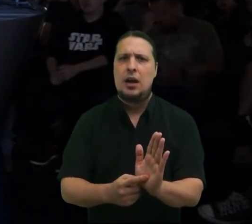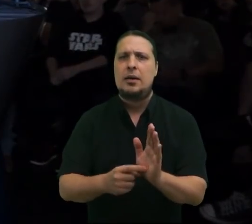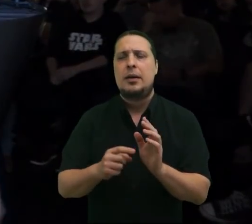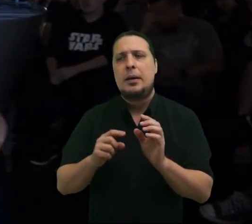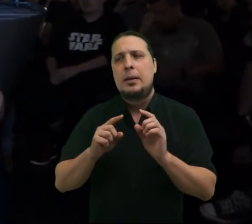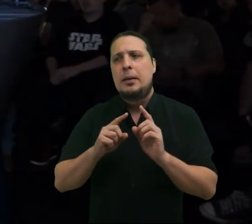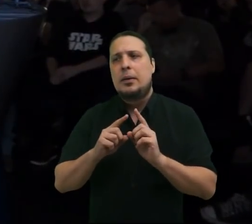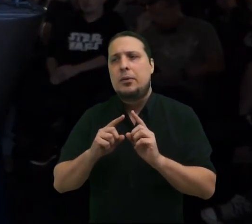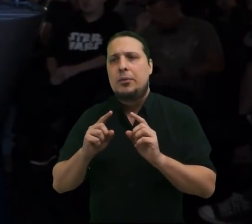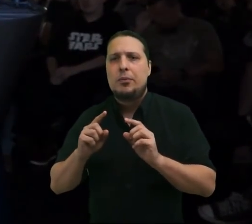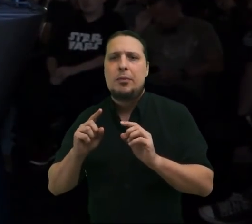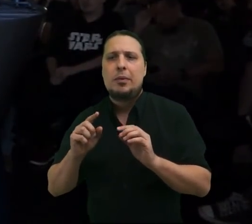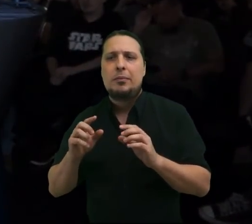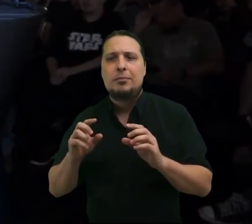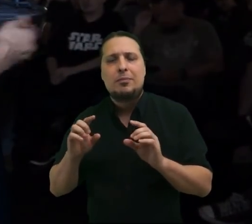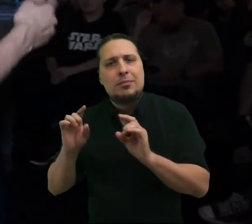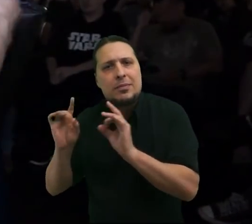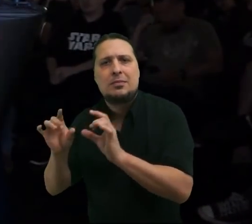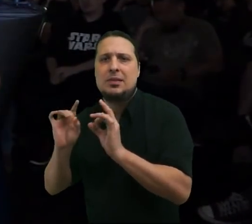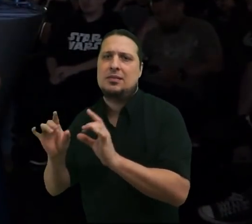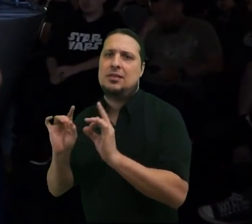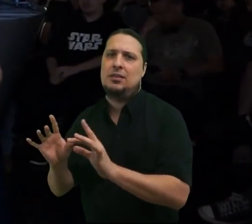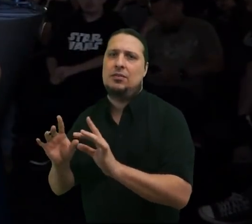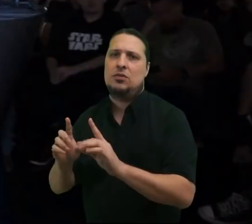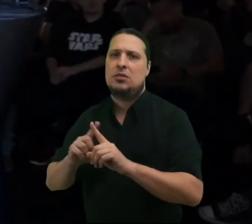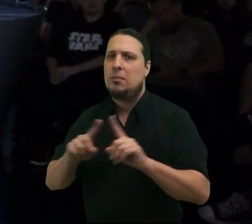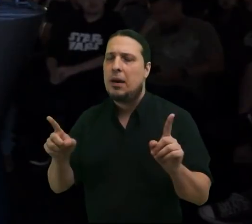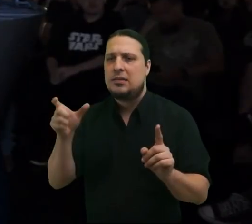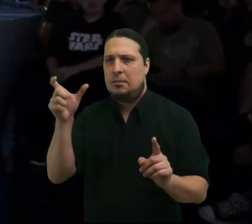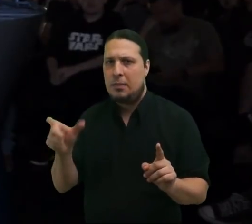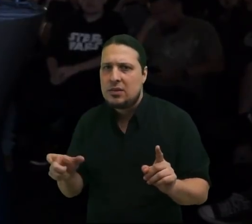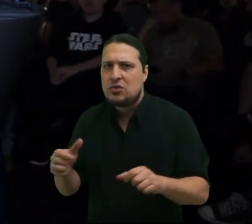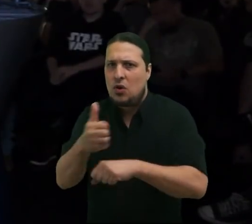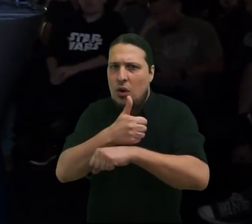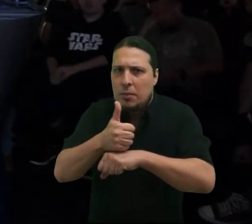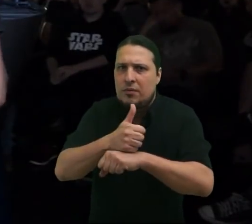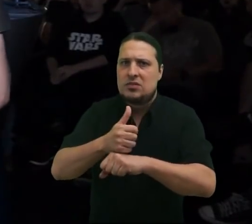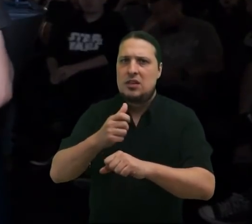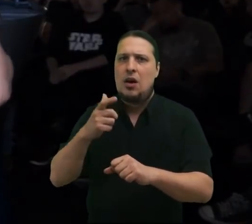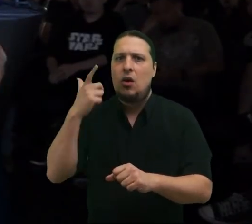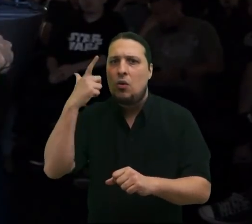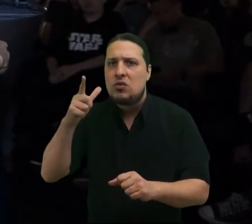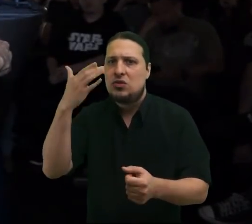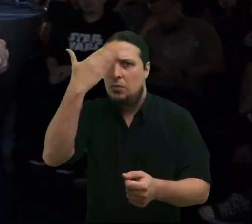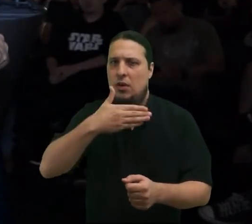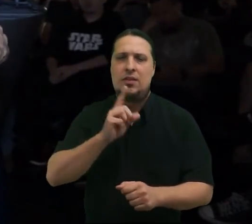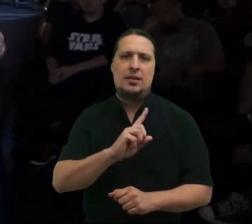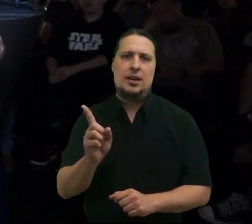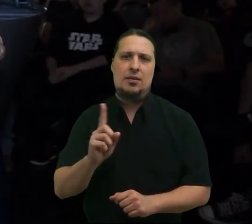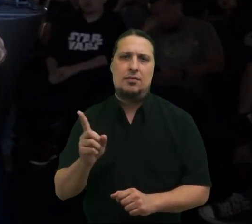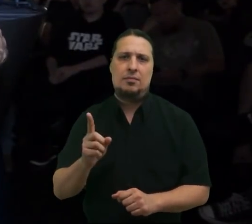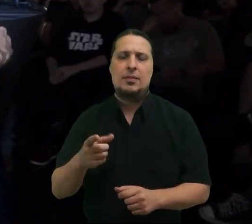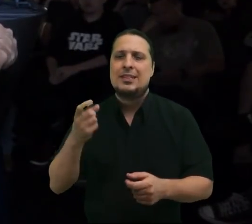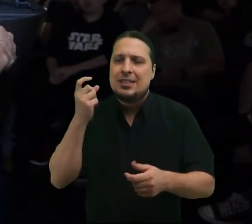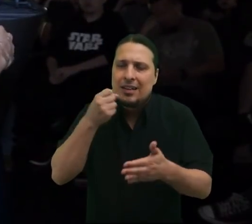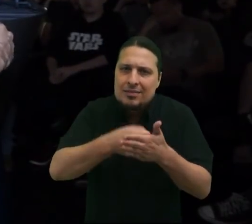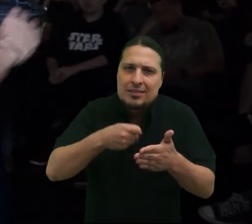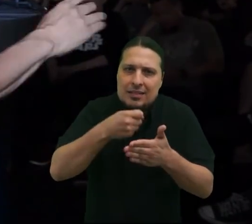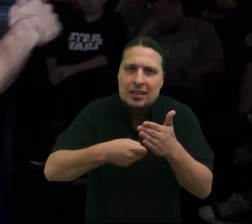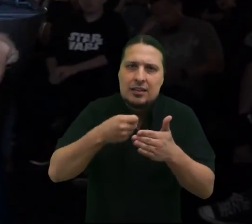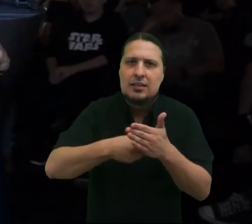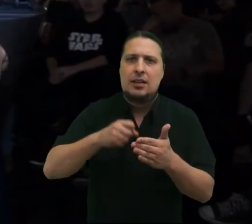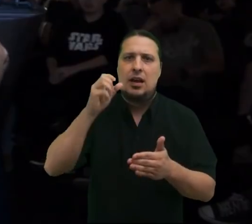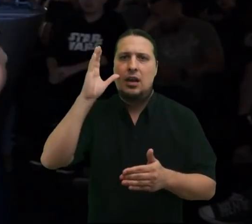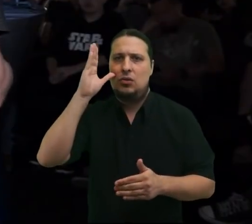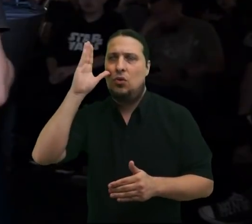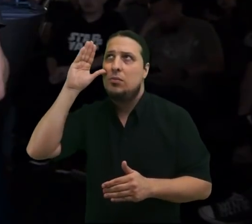densas tenham surgido no início do universo que em vez de formar estrelas formaram buracos negros direto. Tá? Aí seriam buracos negros de colapso direto o